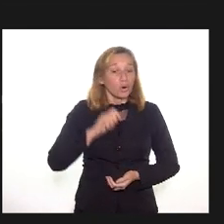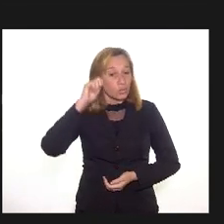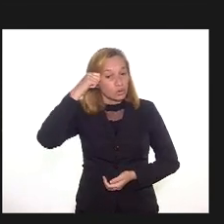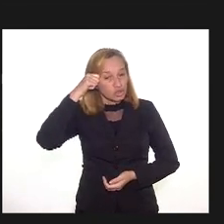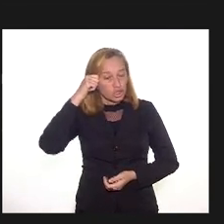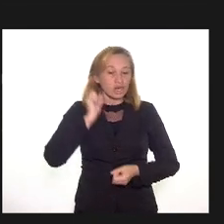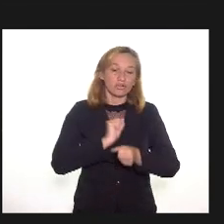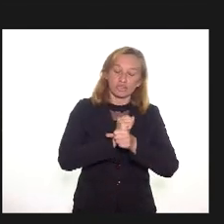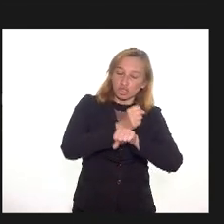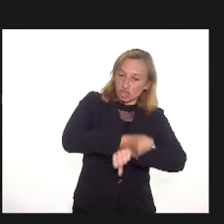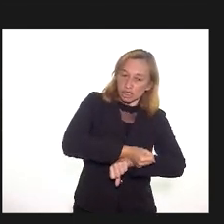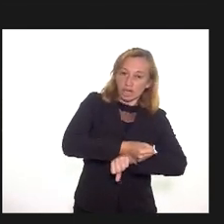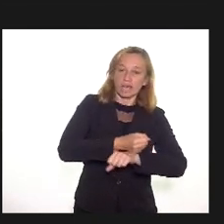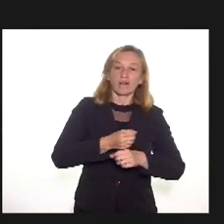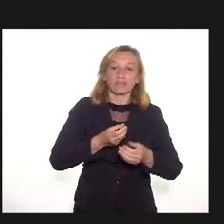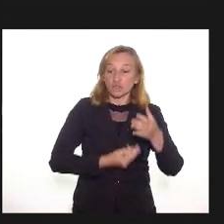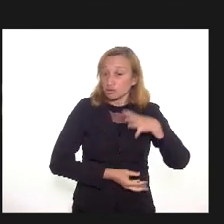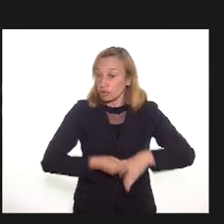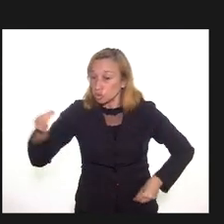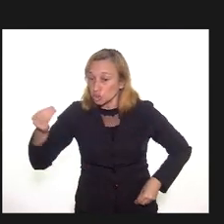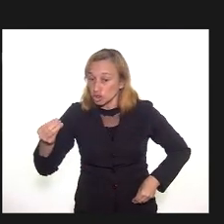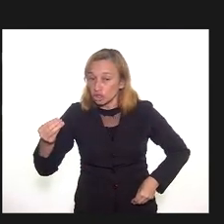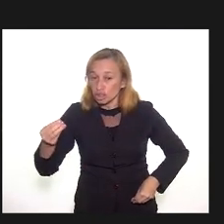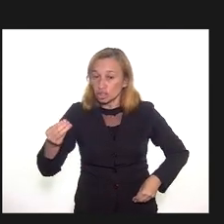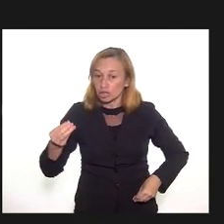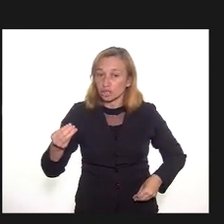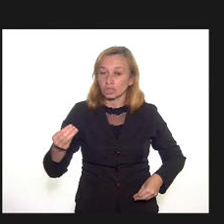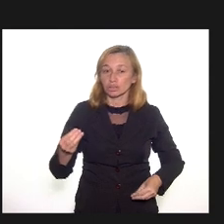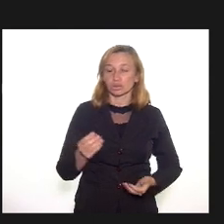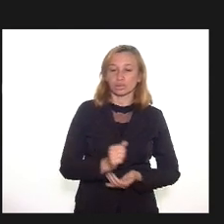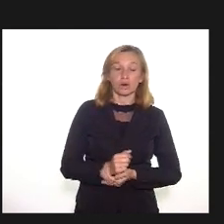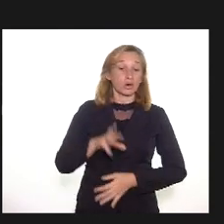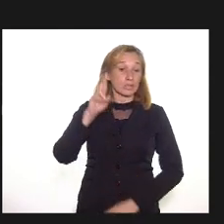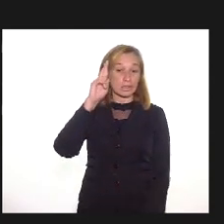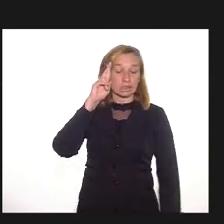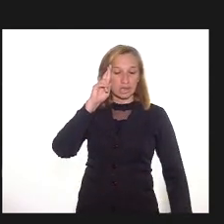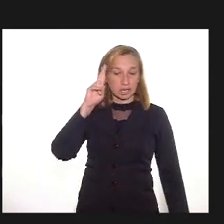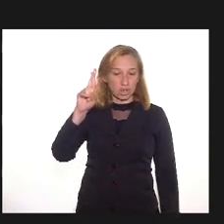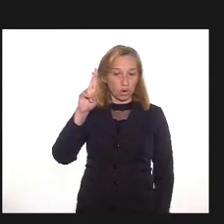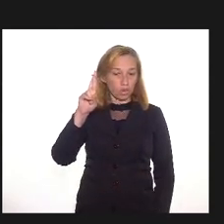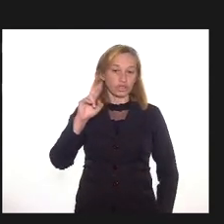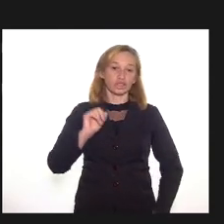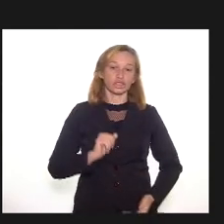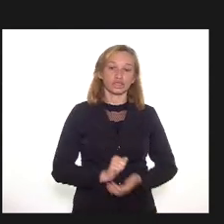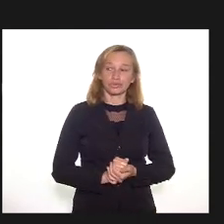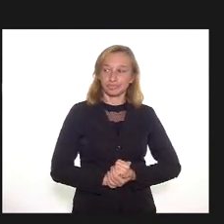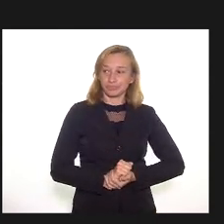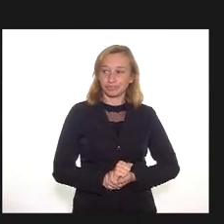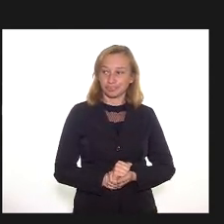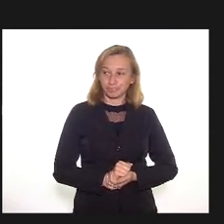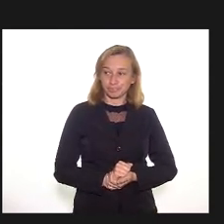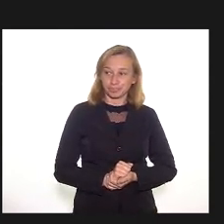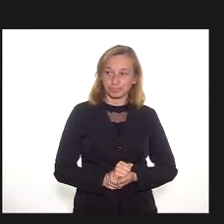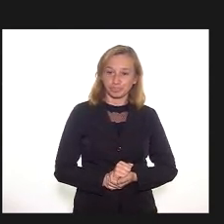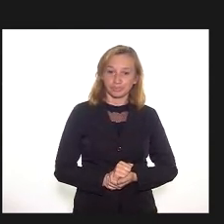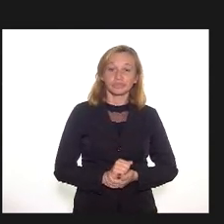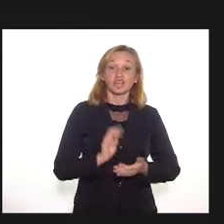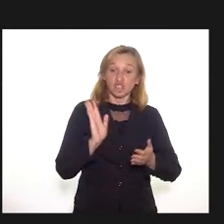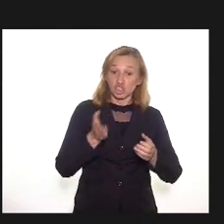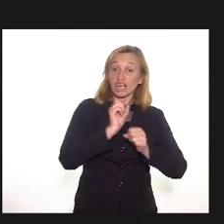escravos que fugiam dos seus escravizadores daqueles já